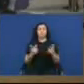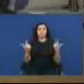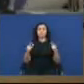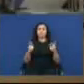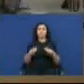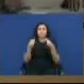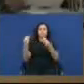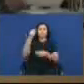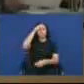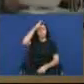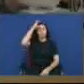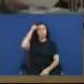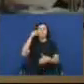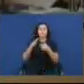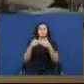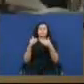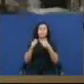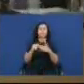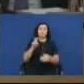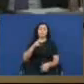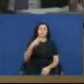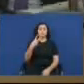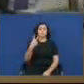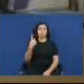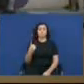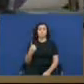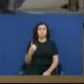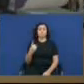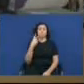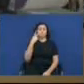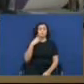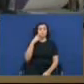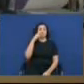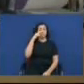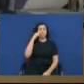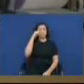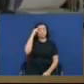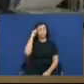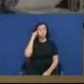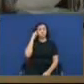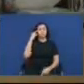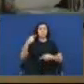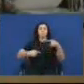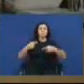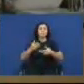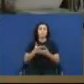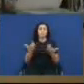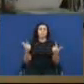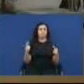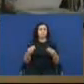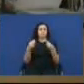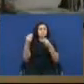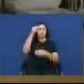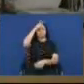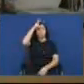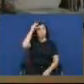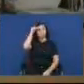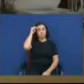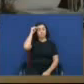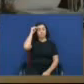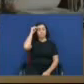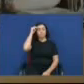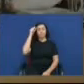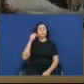Não havendo, ao executivo. Requerimento 531, vereador Dr. Júlio. Em discussão. Não havendo, ao executivo.